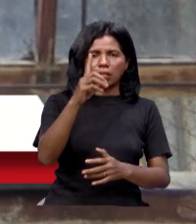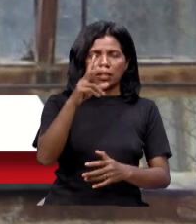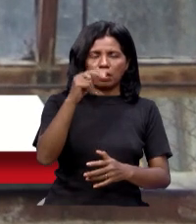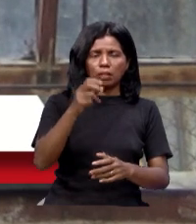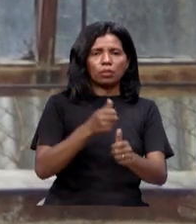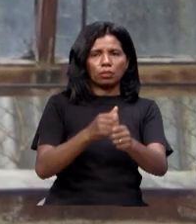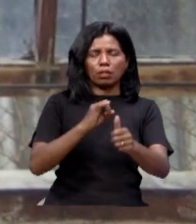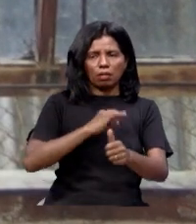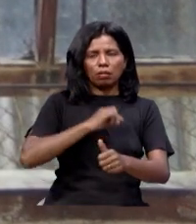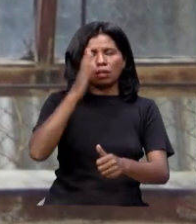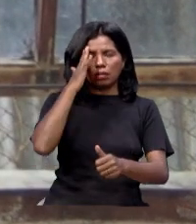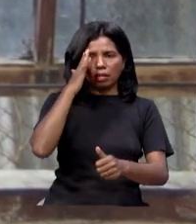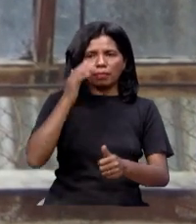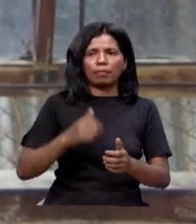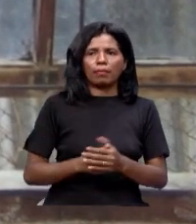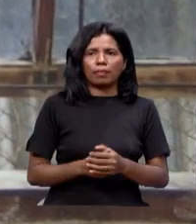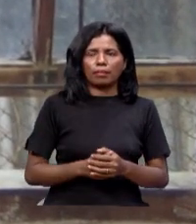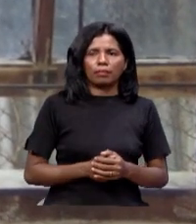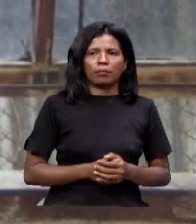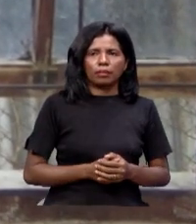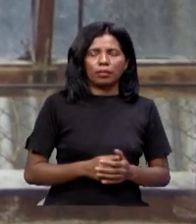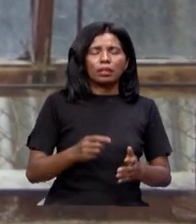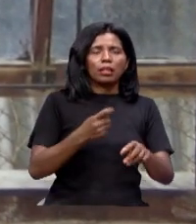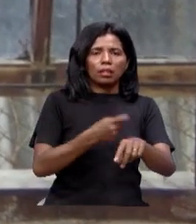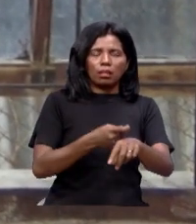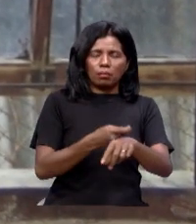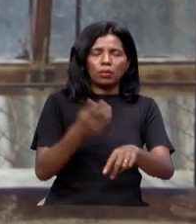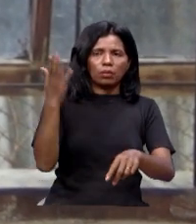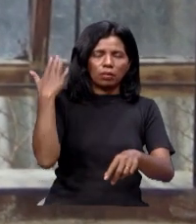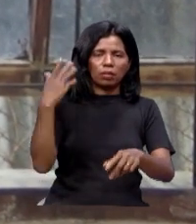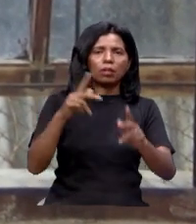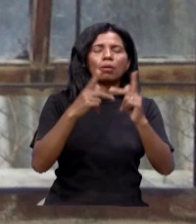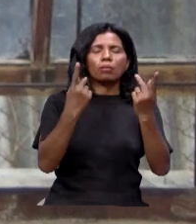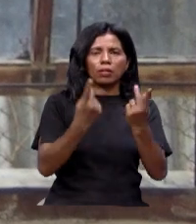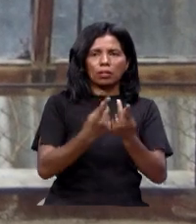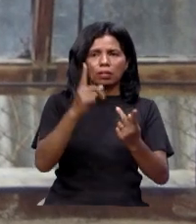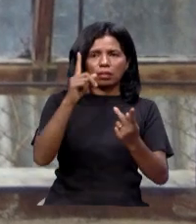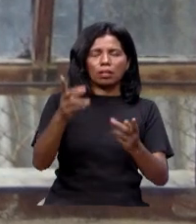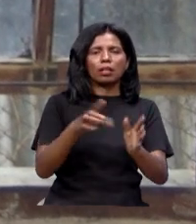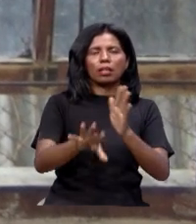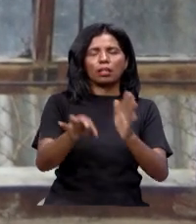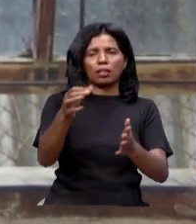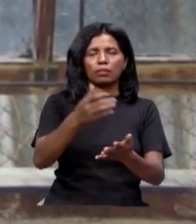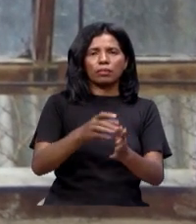tênis, ou nós, portanto, no momento na van, e a companheira ainda bem, mas está retampier, o se